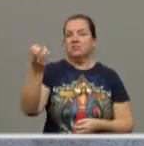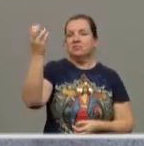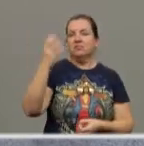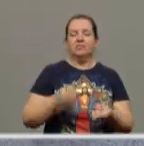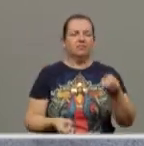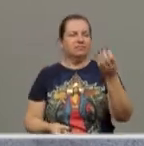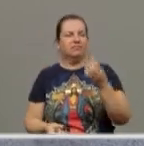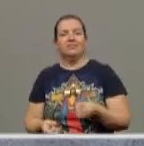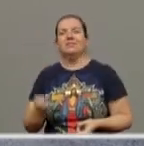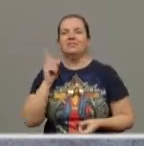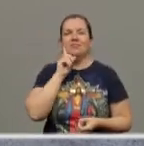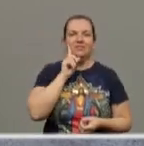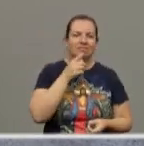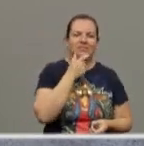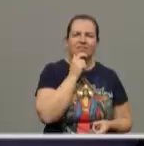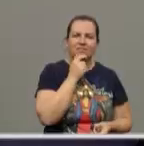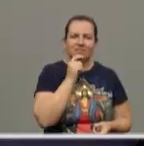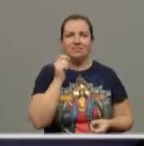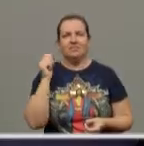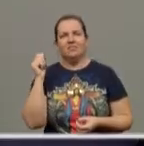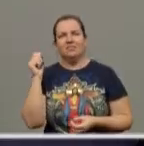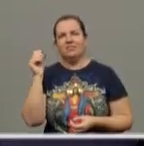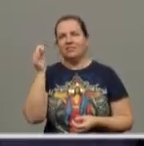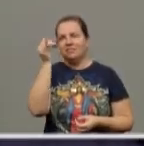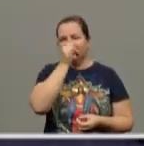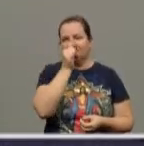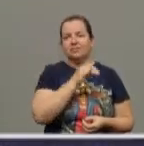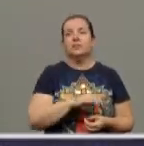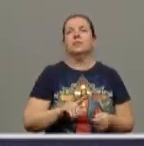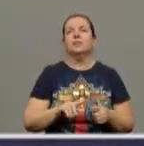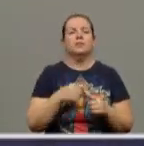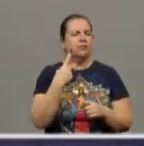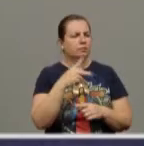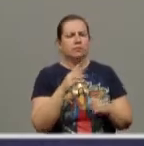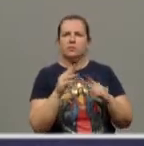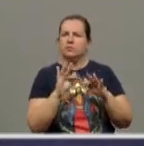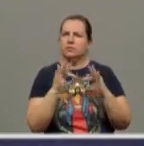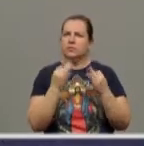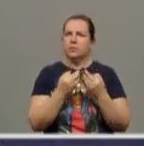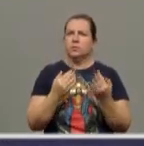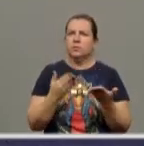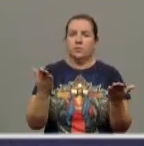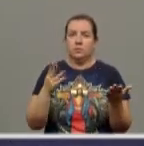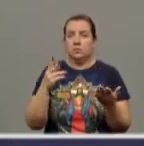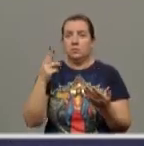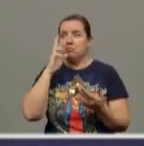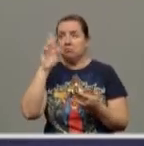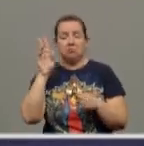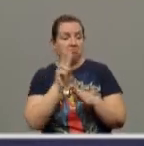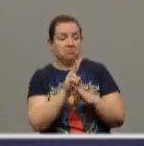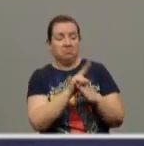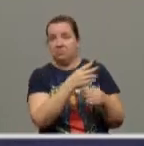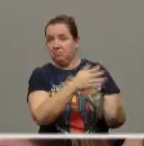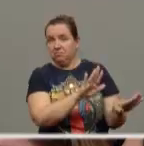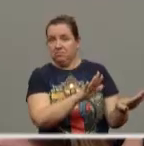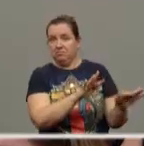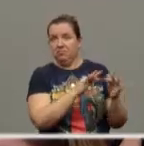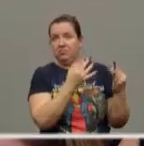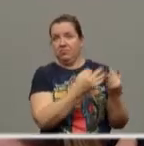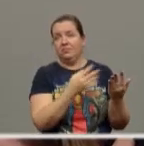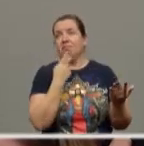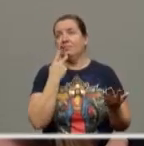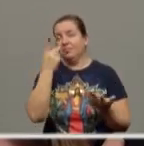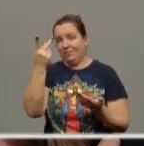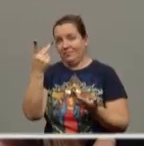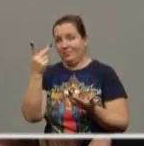Unidos, vai para a Europa, vai não sei onde e tal, e a sua família? Eu falei assim: ué, seu irmão, o Senhor cuida. Eu falei para